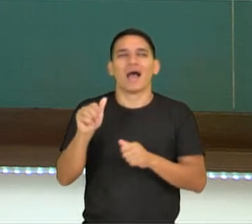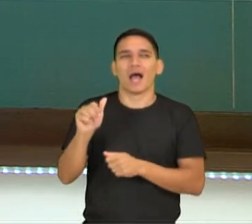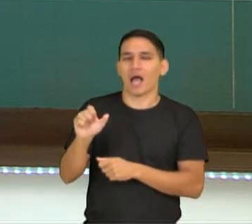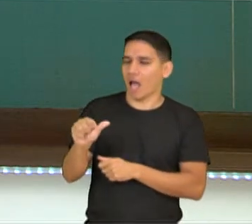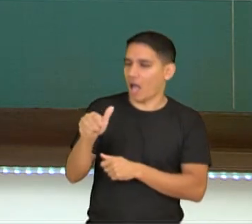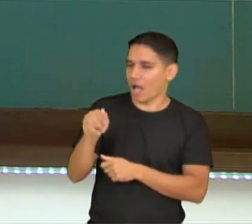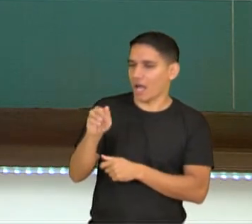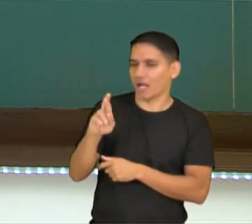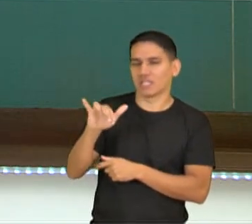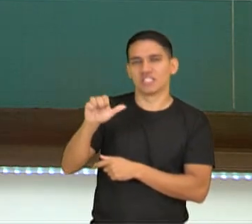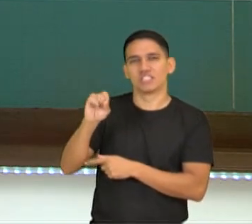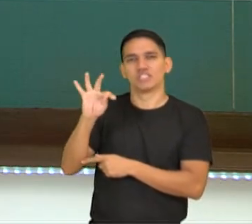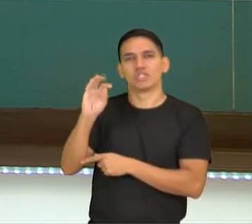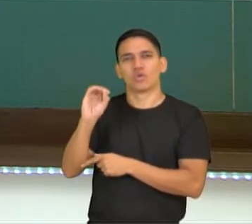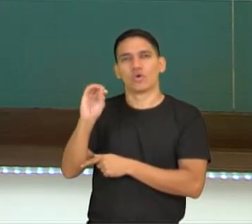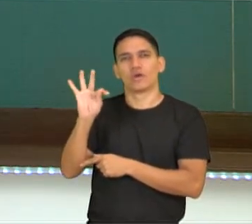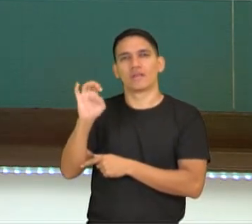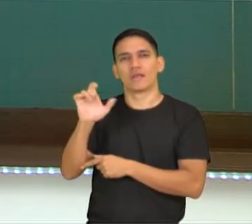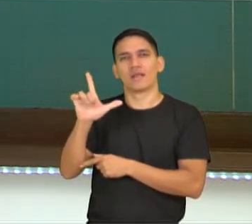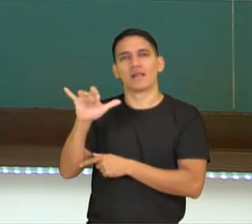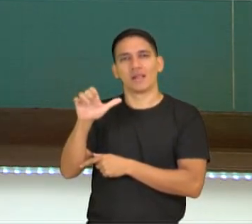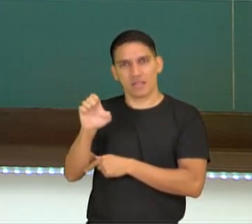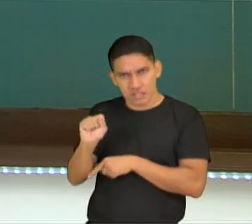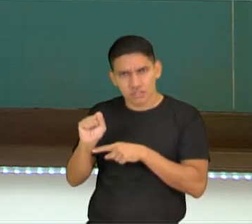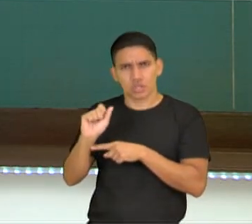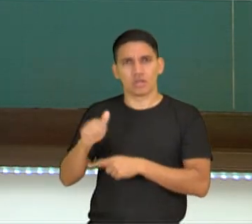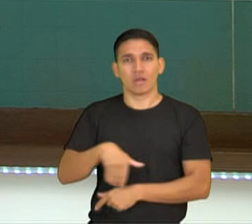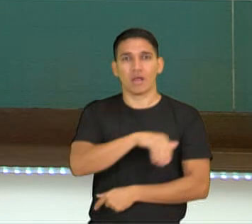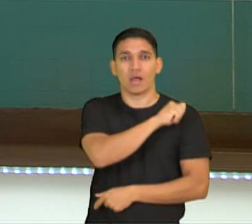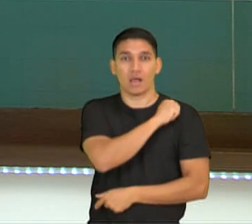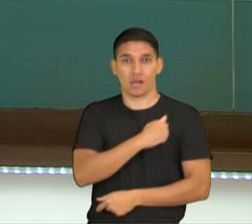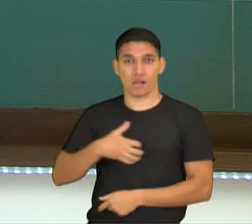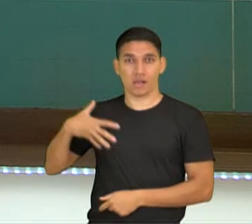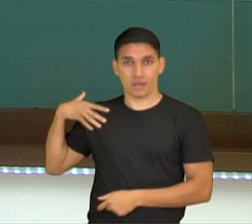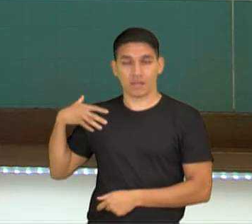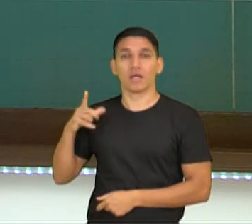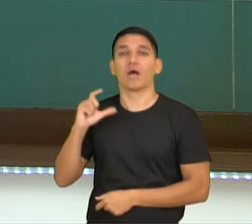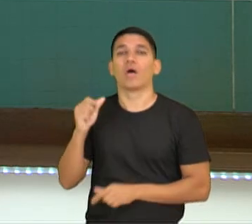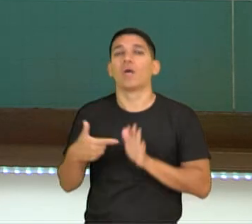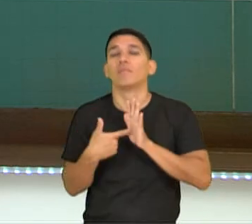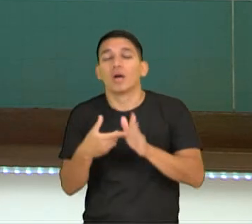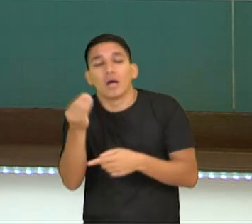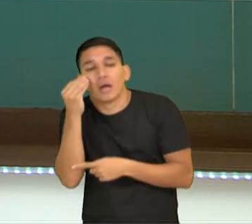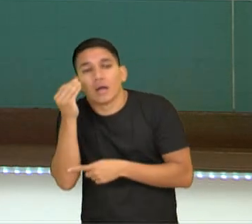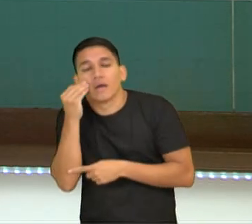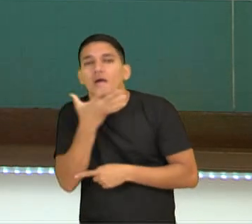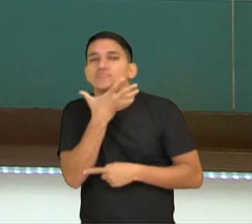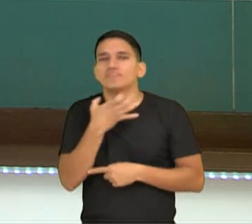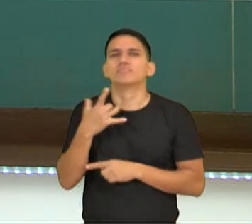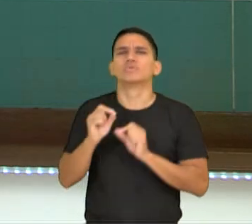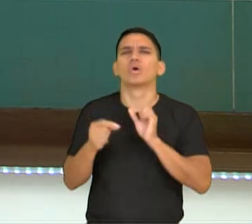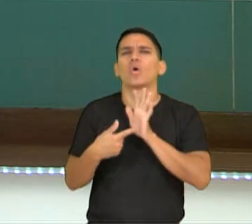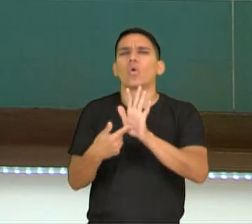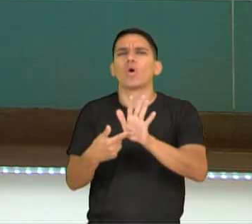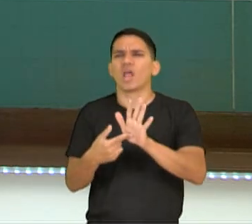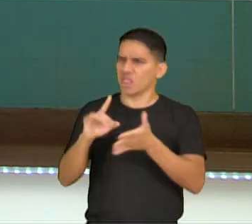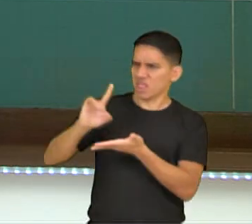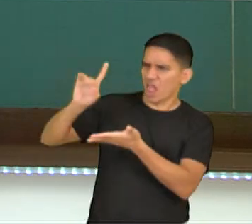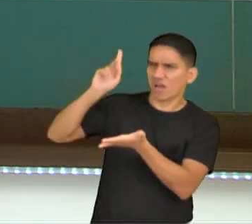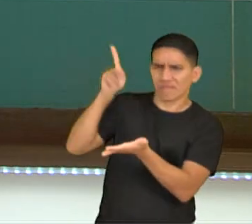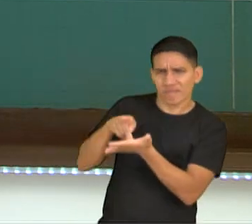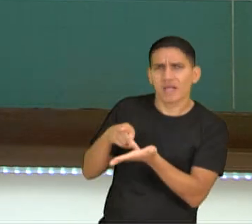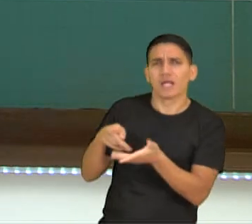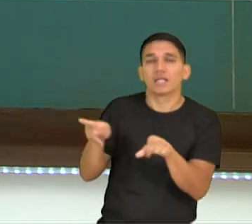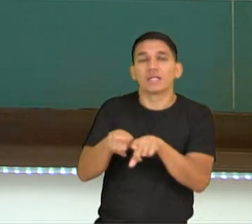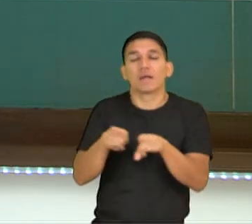um retorno, né, às reflexões de Aristóteles, a busca da prova da existência de Deus e também a justificativa racional da fé,